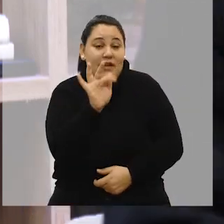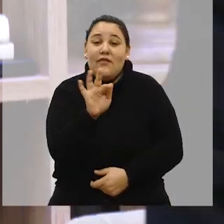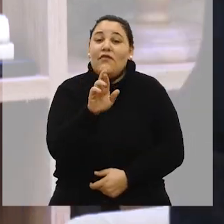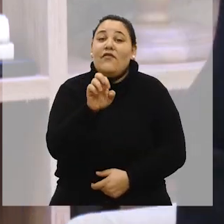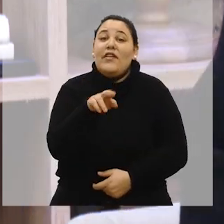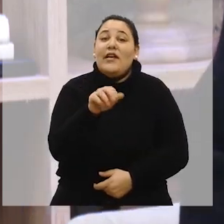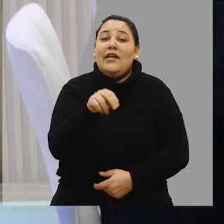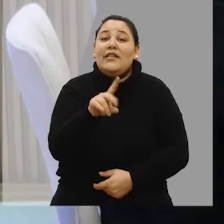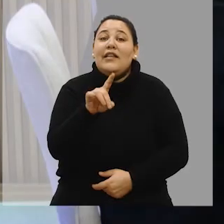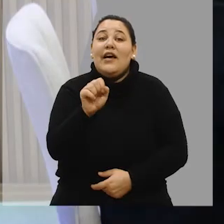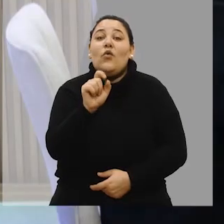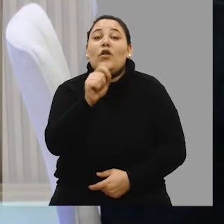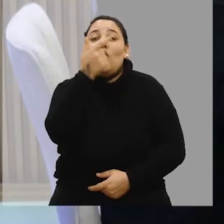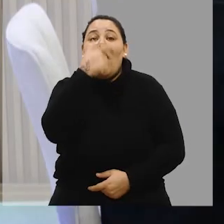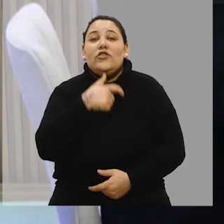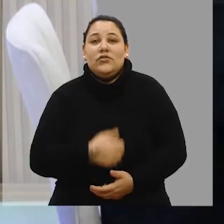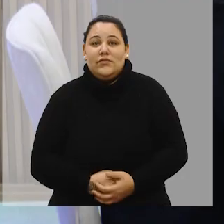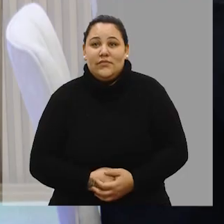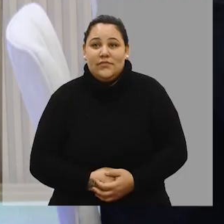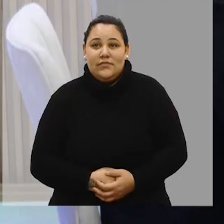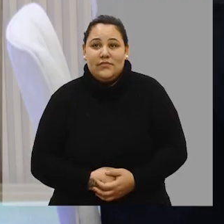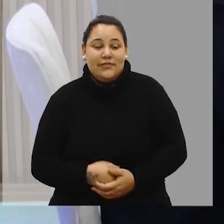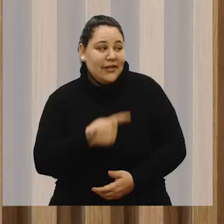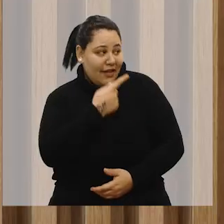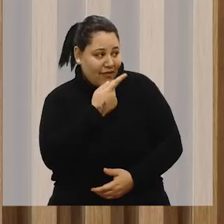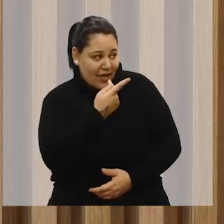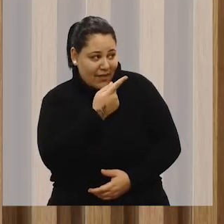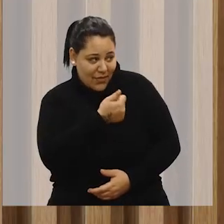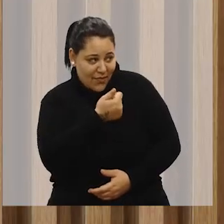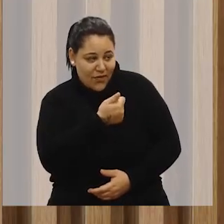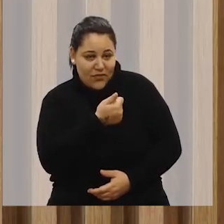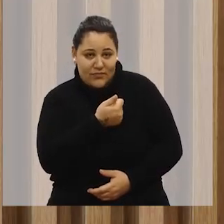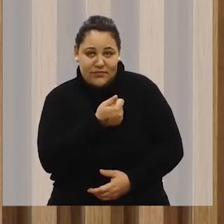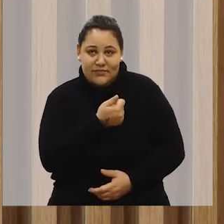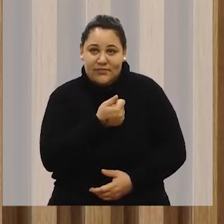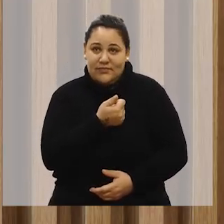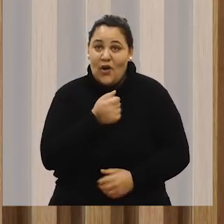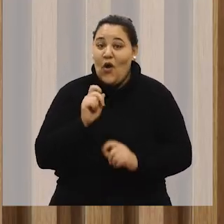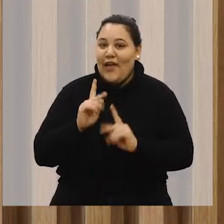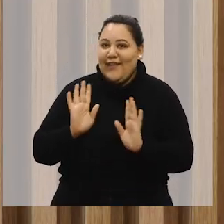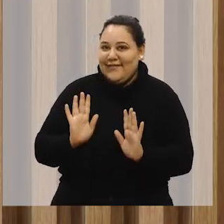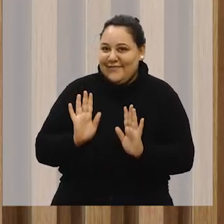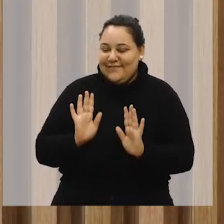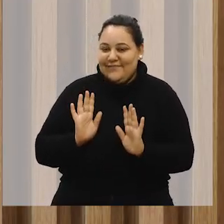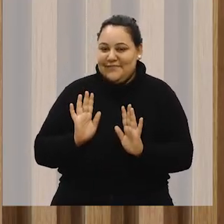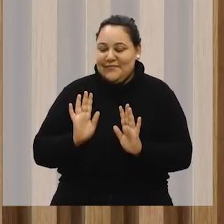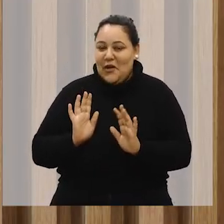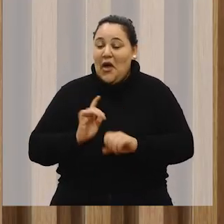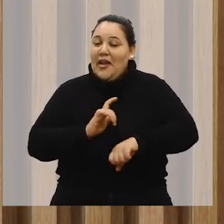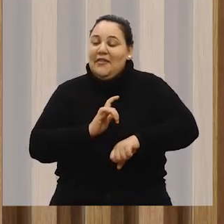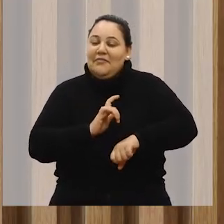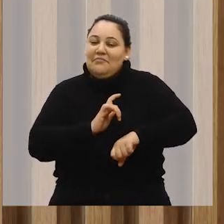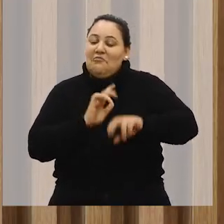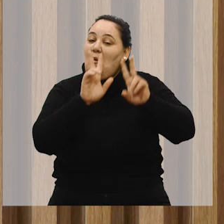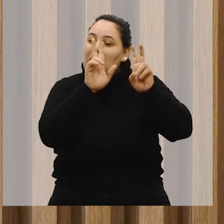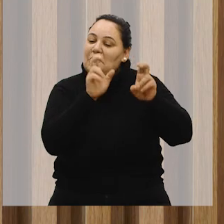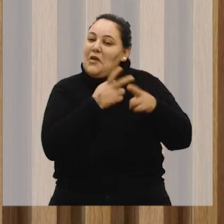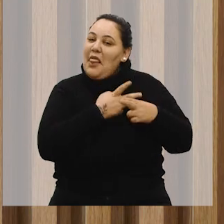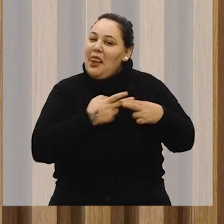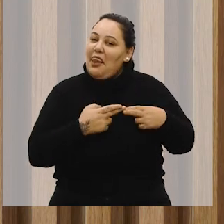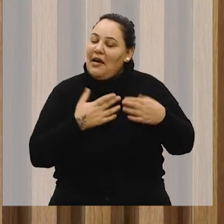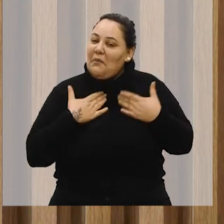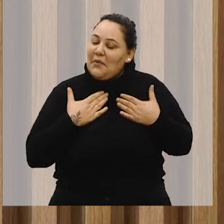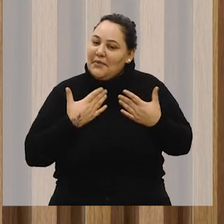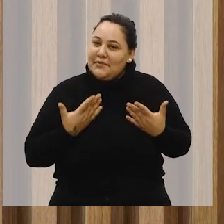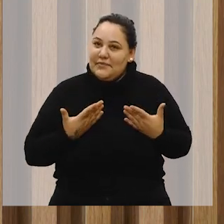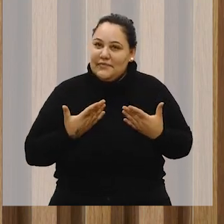Enzo, quer falar primeiro? Posso? Não, pode falar. Tranquilo. Agora chegou num tema sensível. Vocês